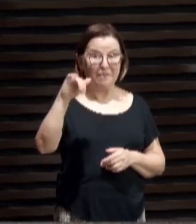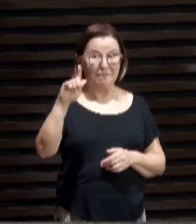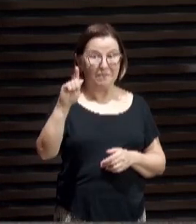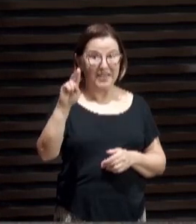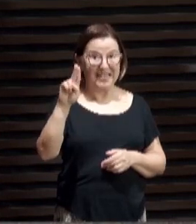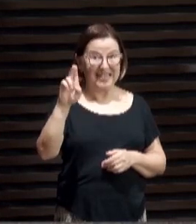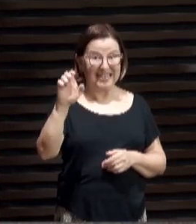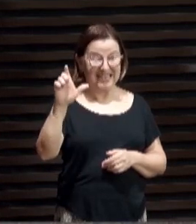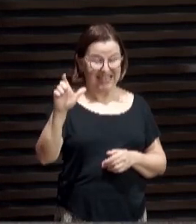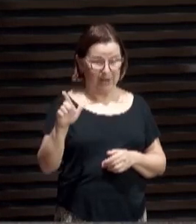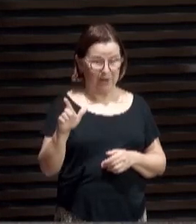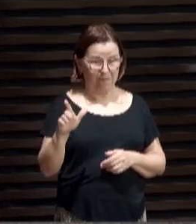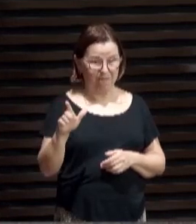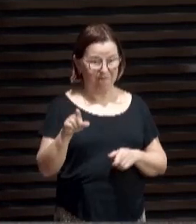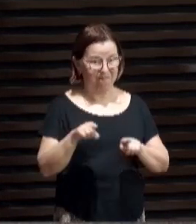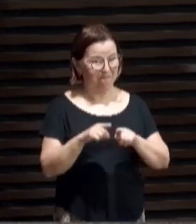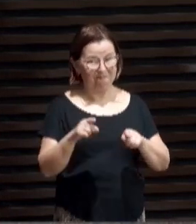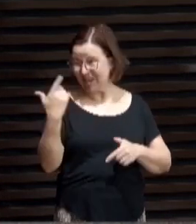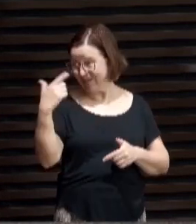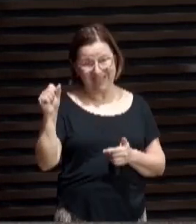só, e ele sai